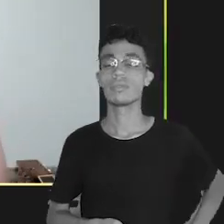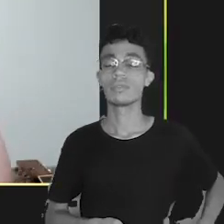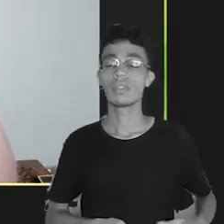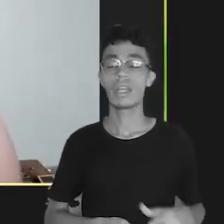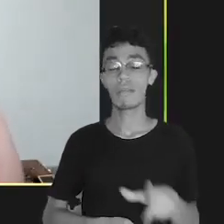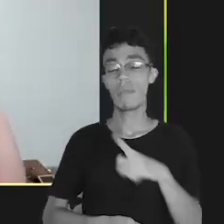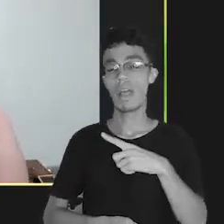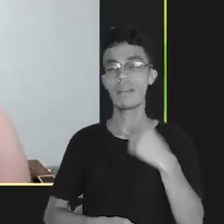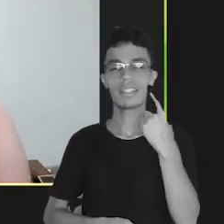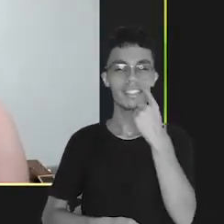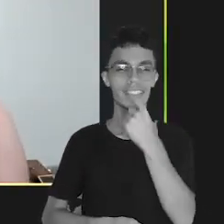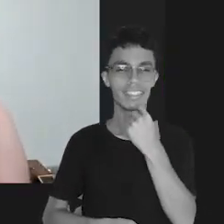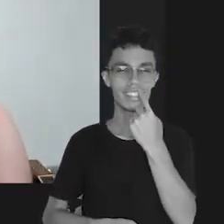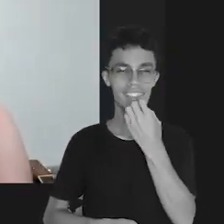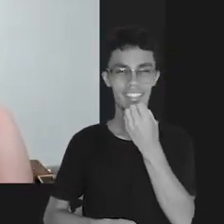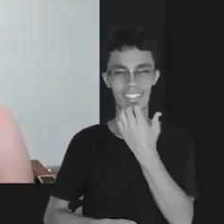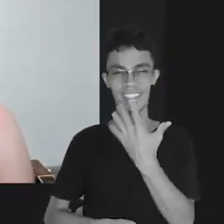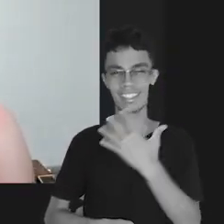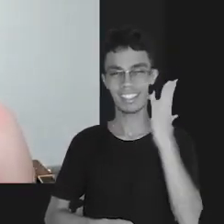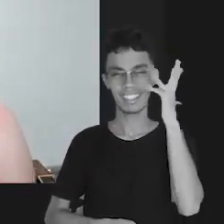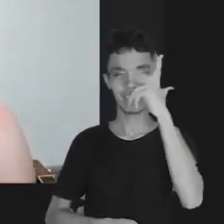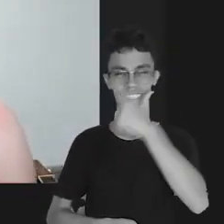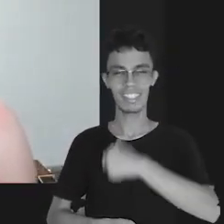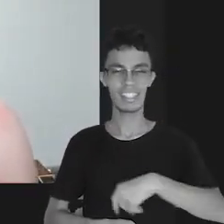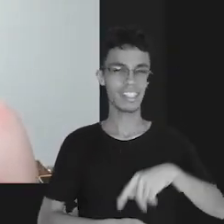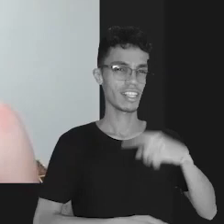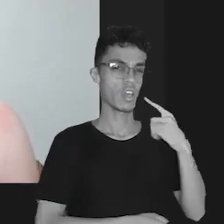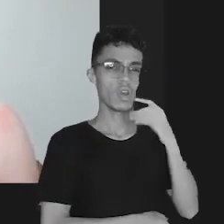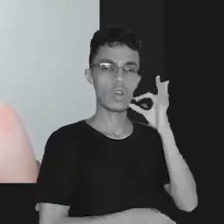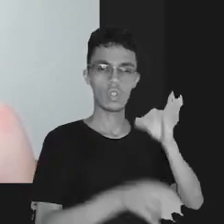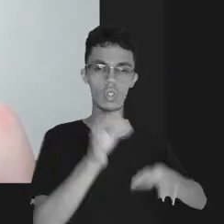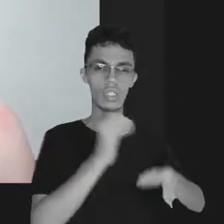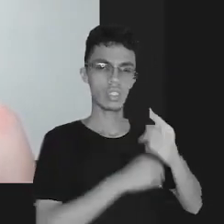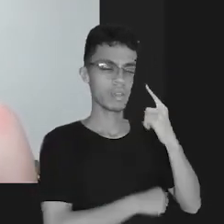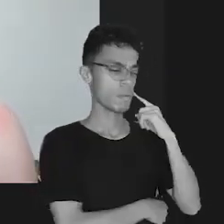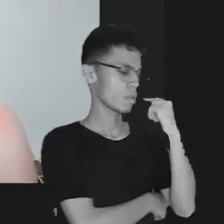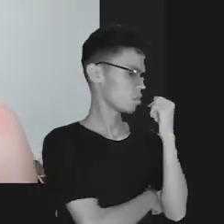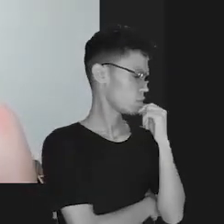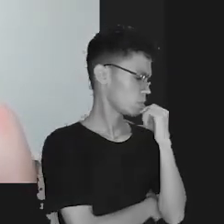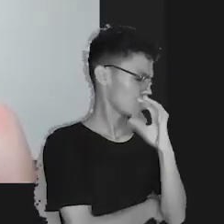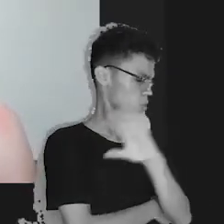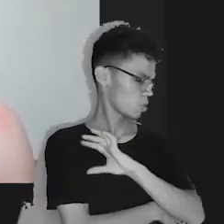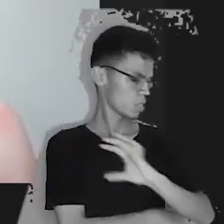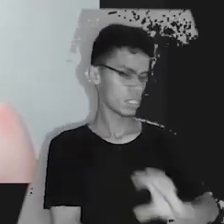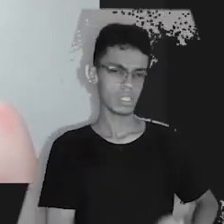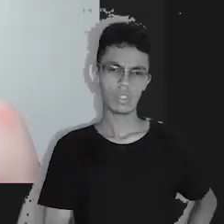é belo. Juiz velho para o juiz jovem. O Cristo era belo?